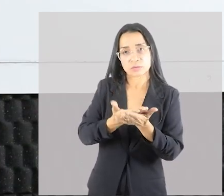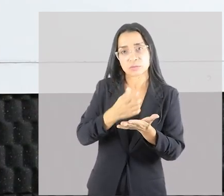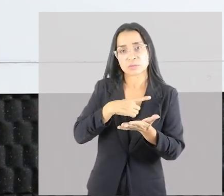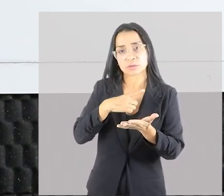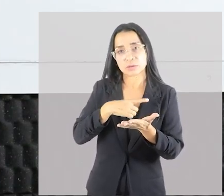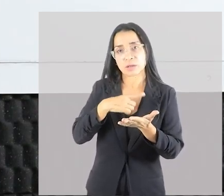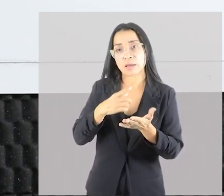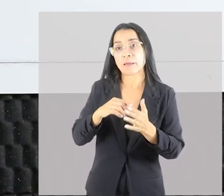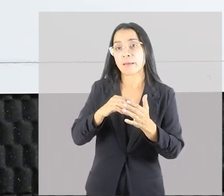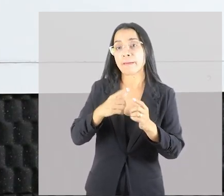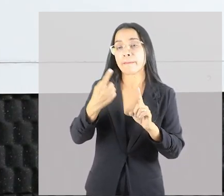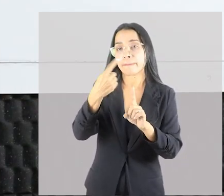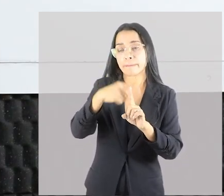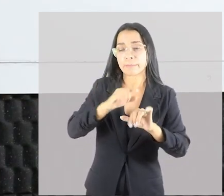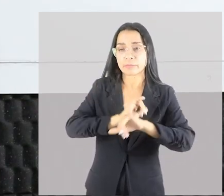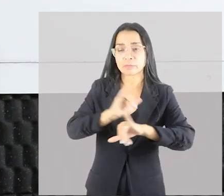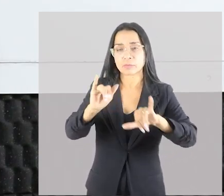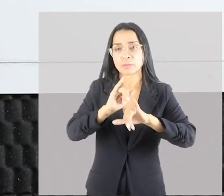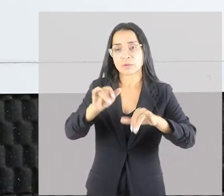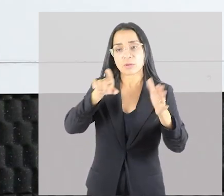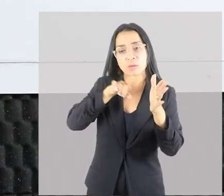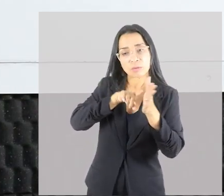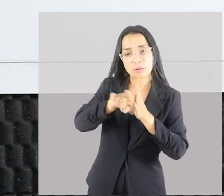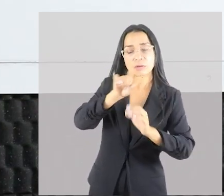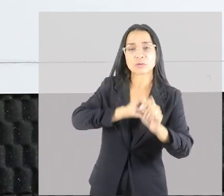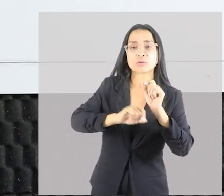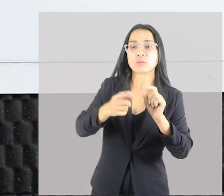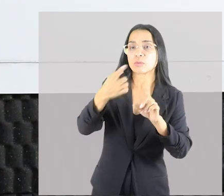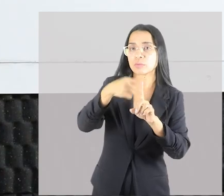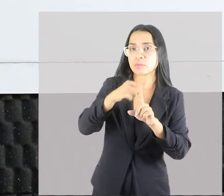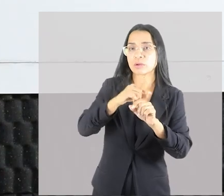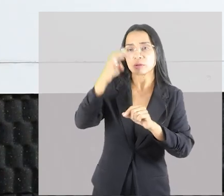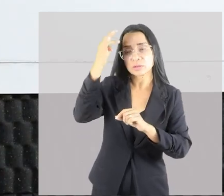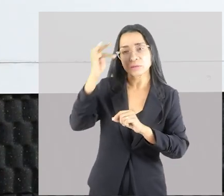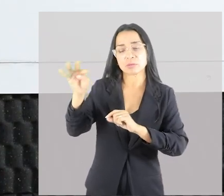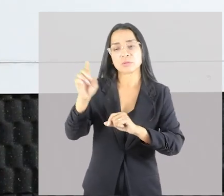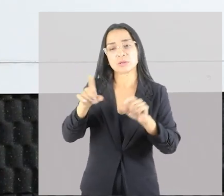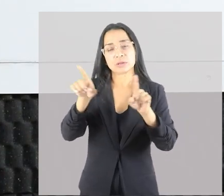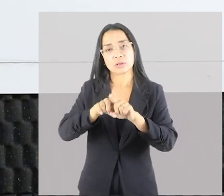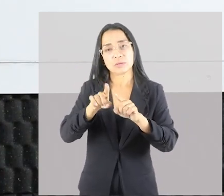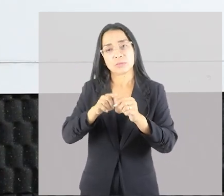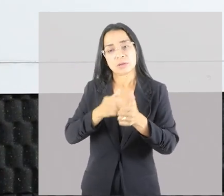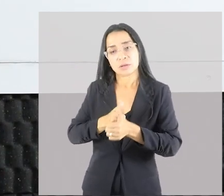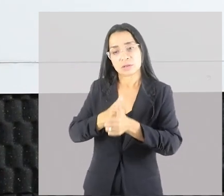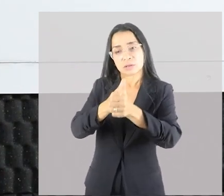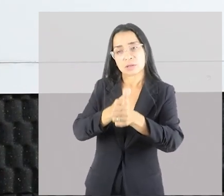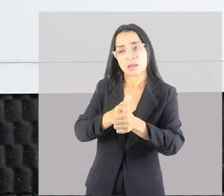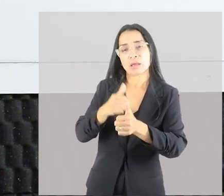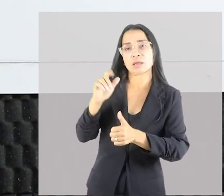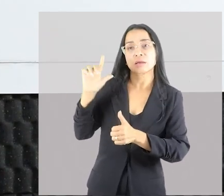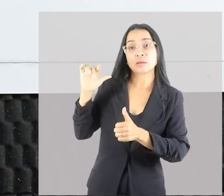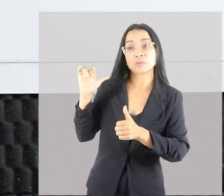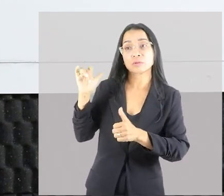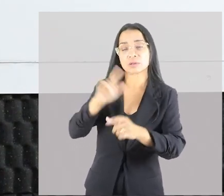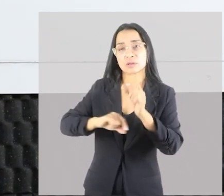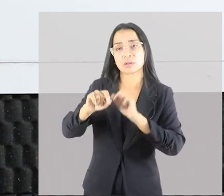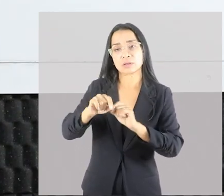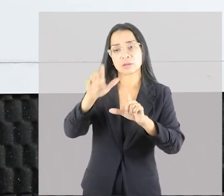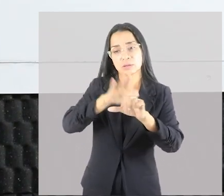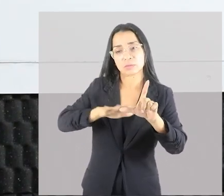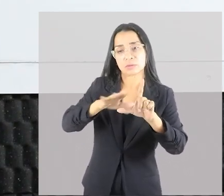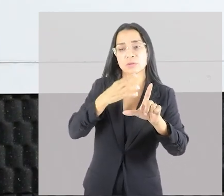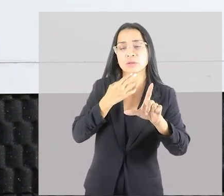tem mais informações, mais questões, tá? Mais teoria. Também segue a gente lá no Instagram, a nossa página da